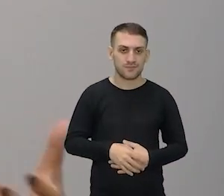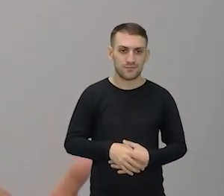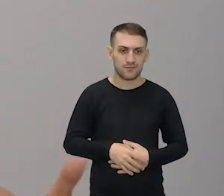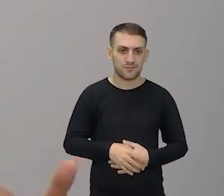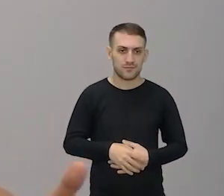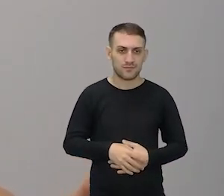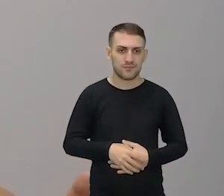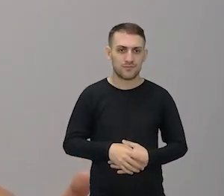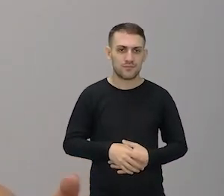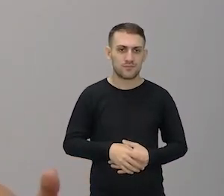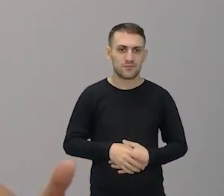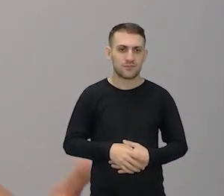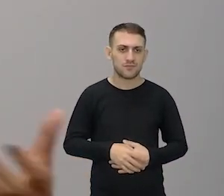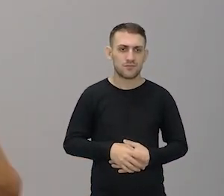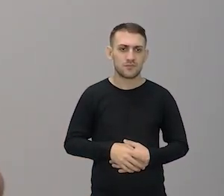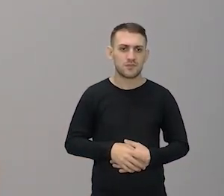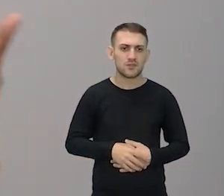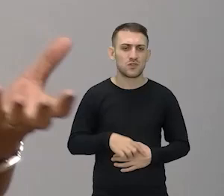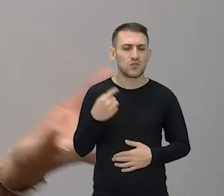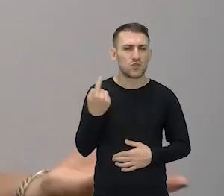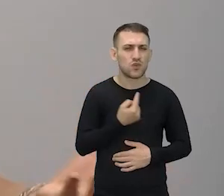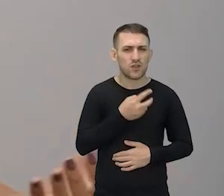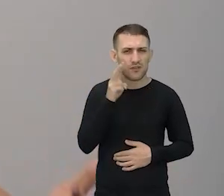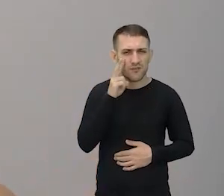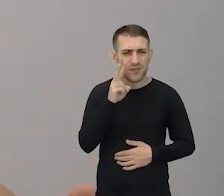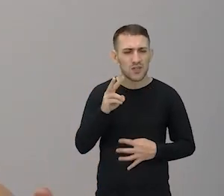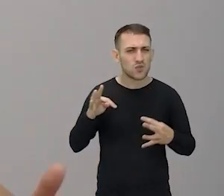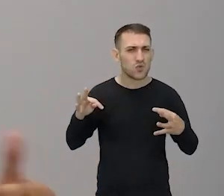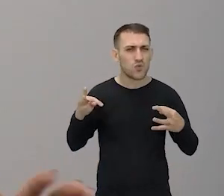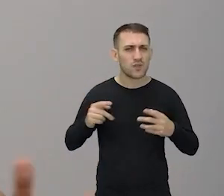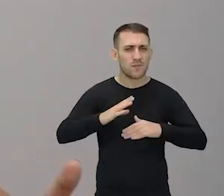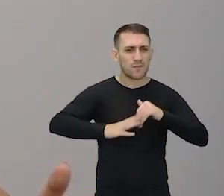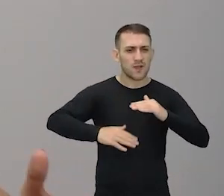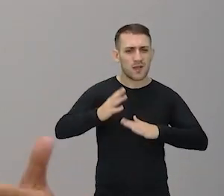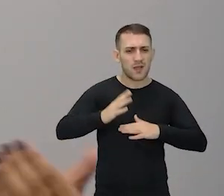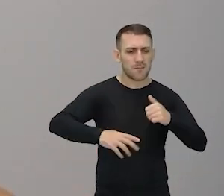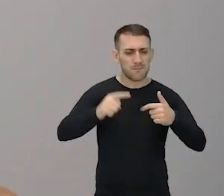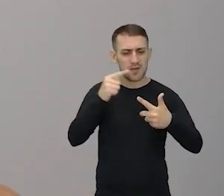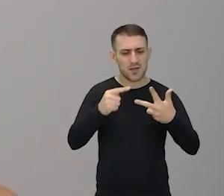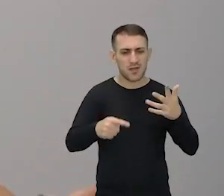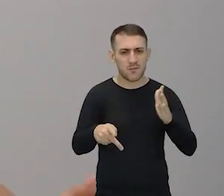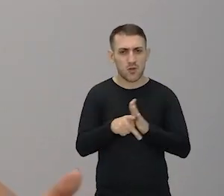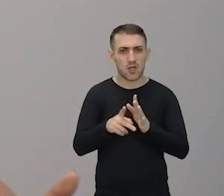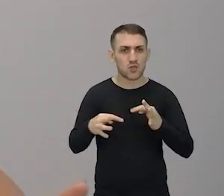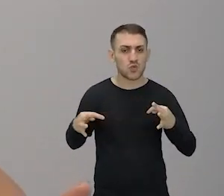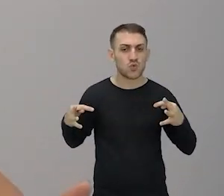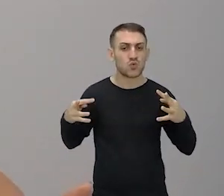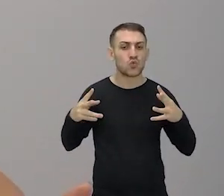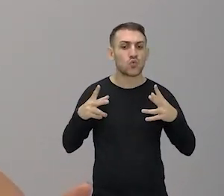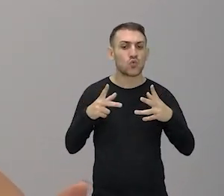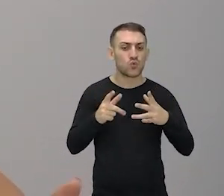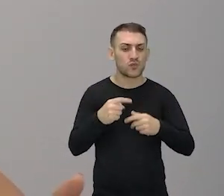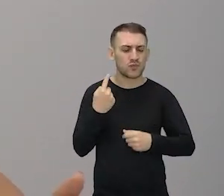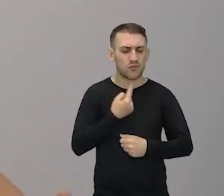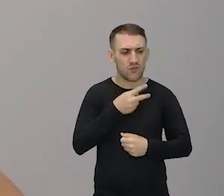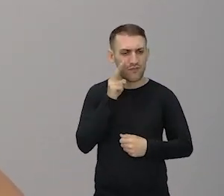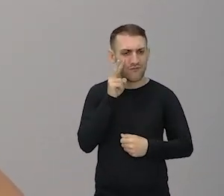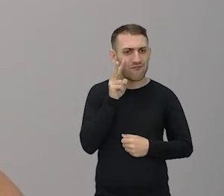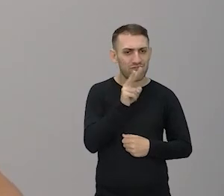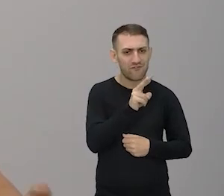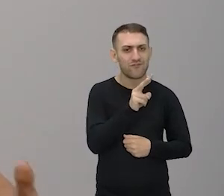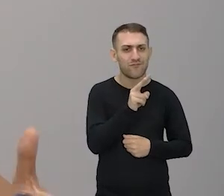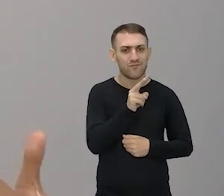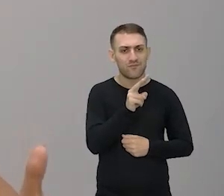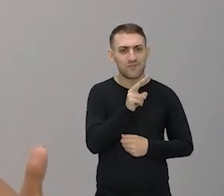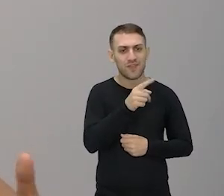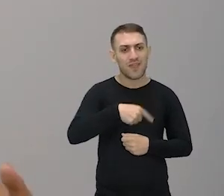quando você olha aí para todas essas práticas, né, amei todas as práticas que foram apresentadas,